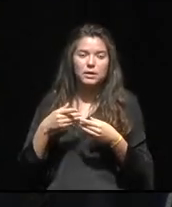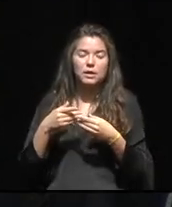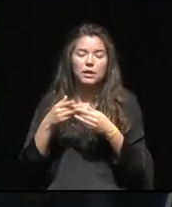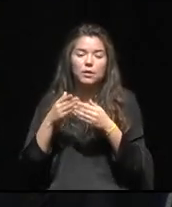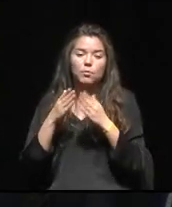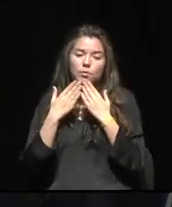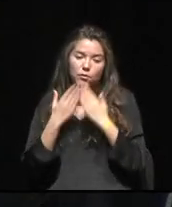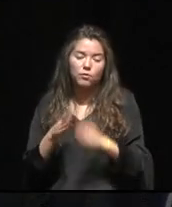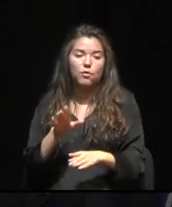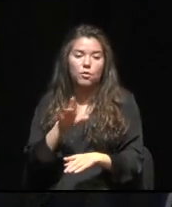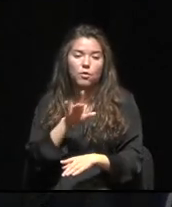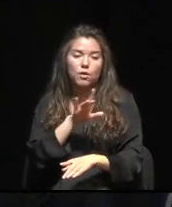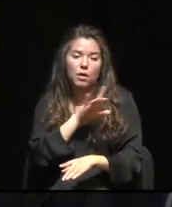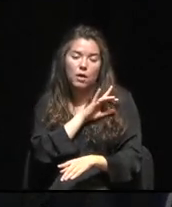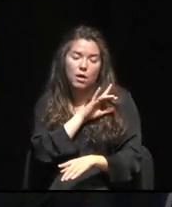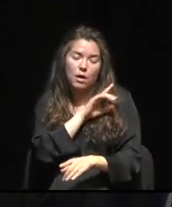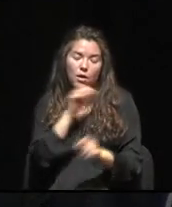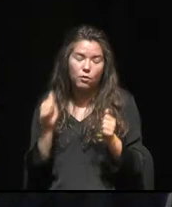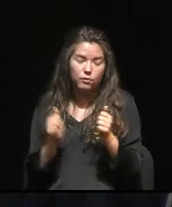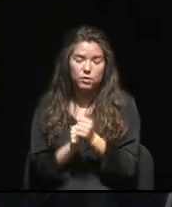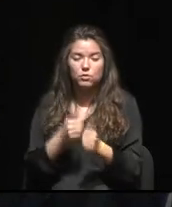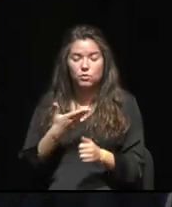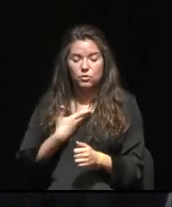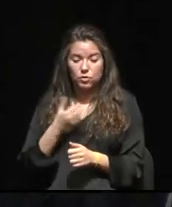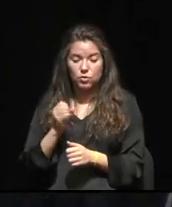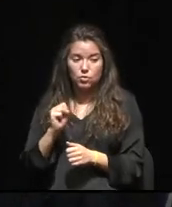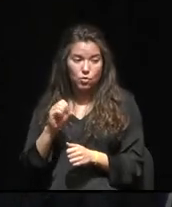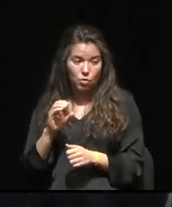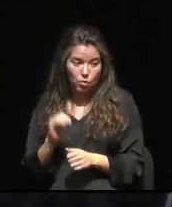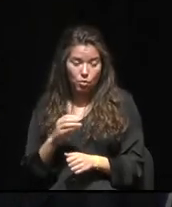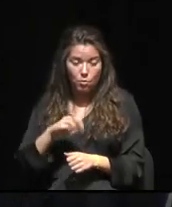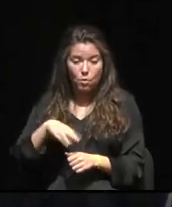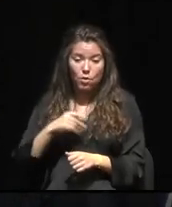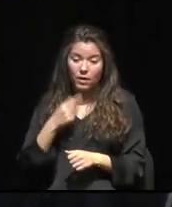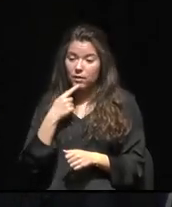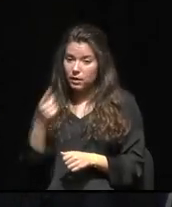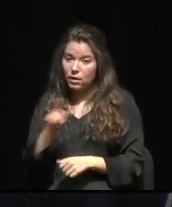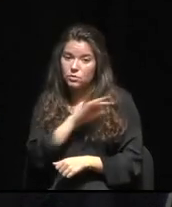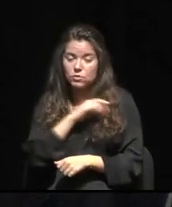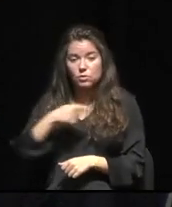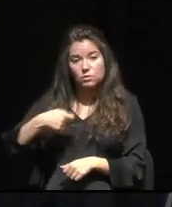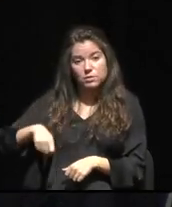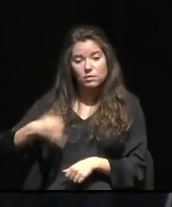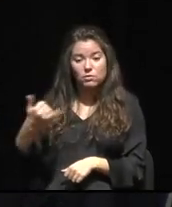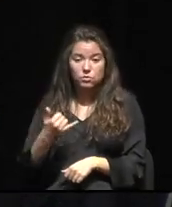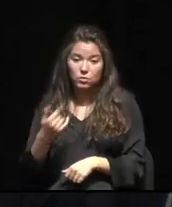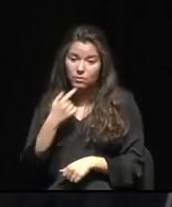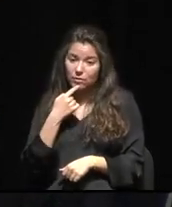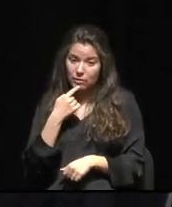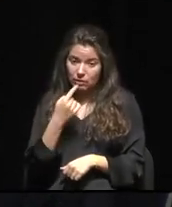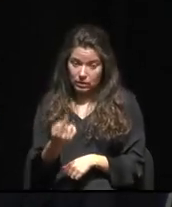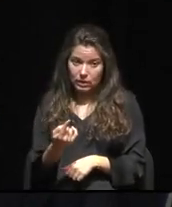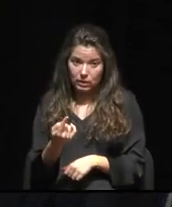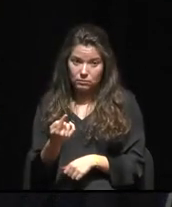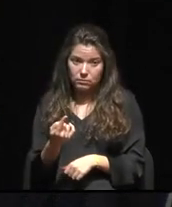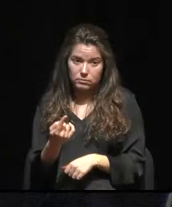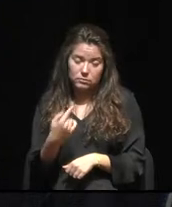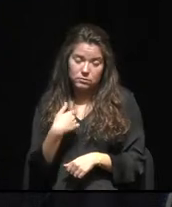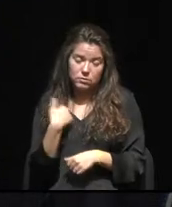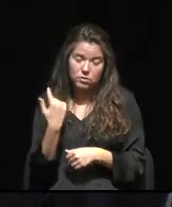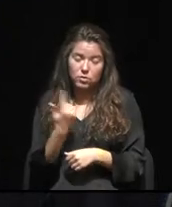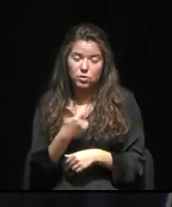ao Vereador Diogo Moura que transmita ao Senhor vice-presidente por favor permita-nos que lhe recomendem não